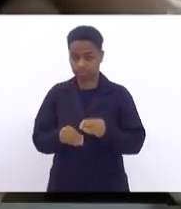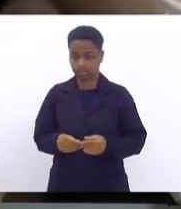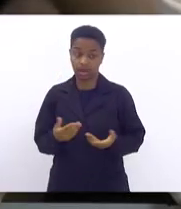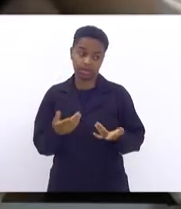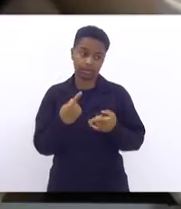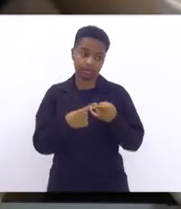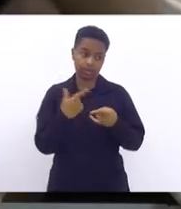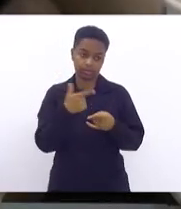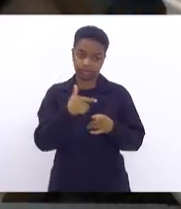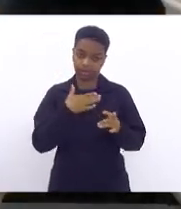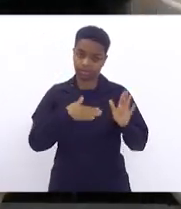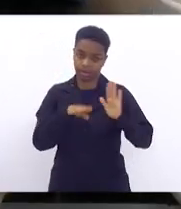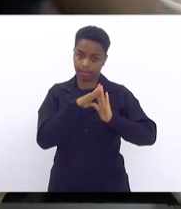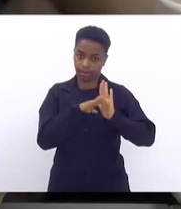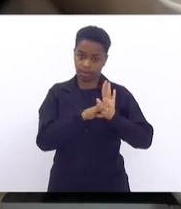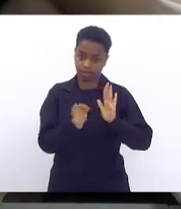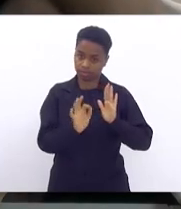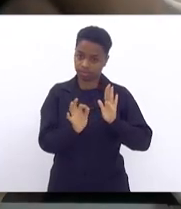aqui na pauta.